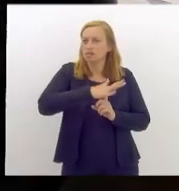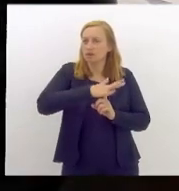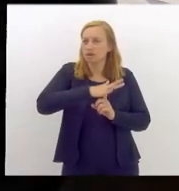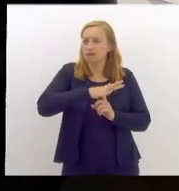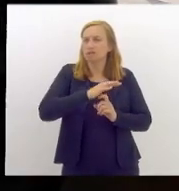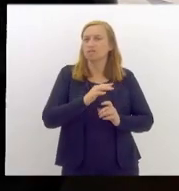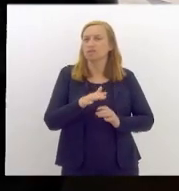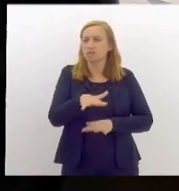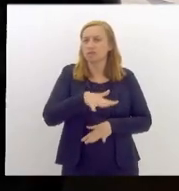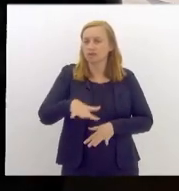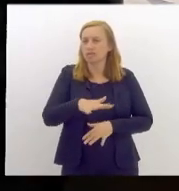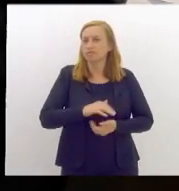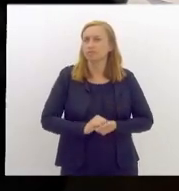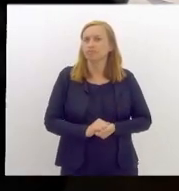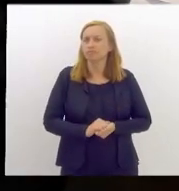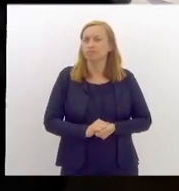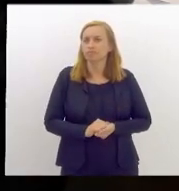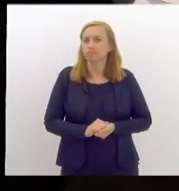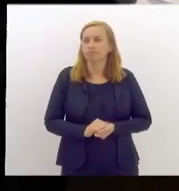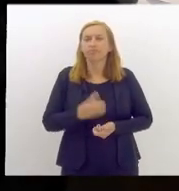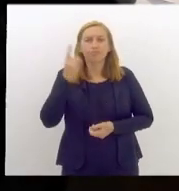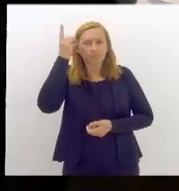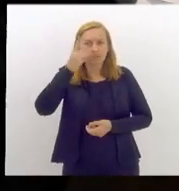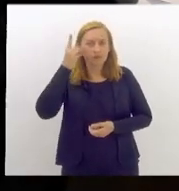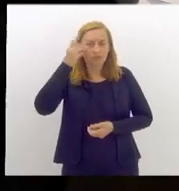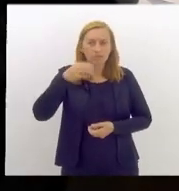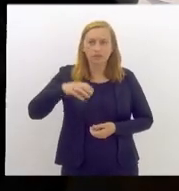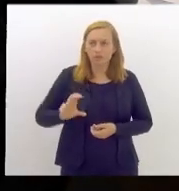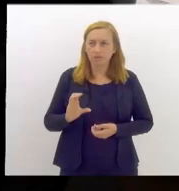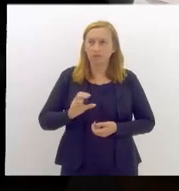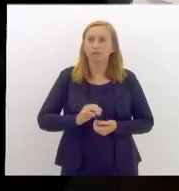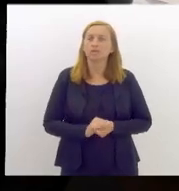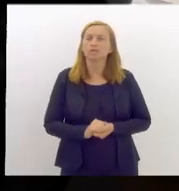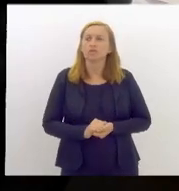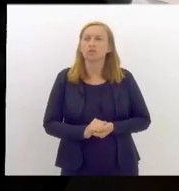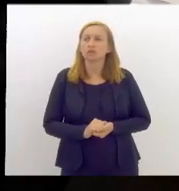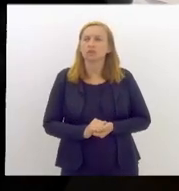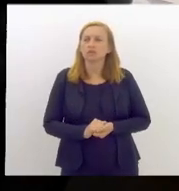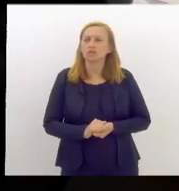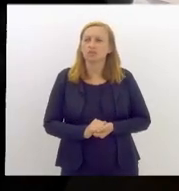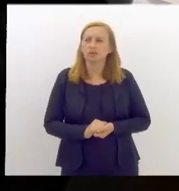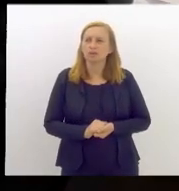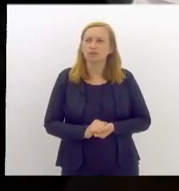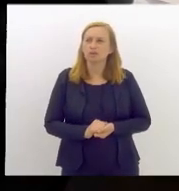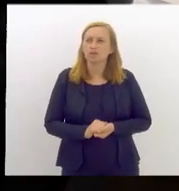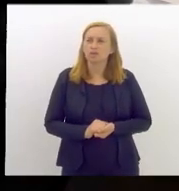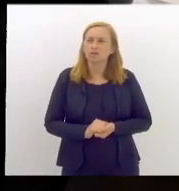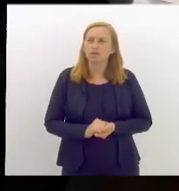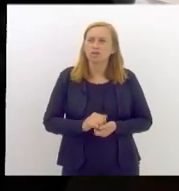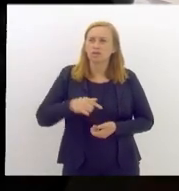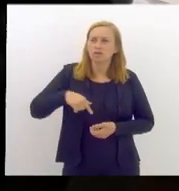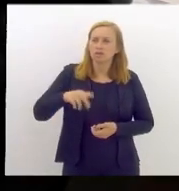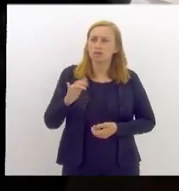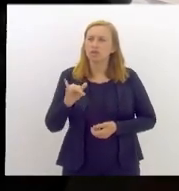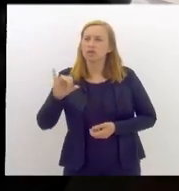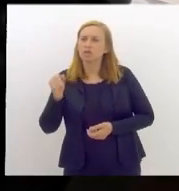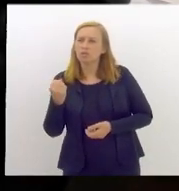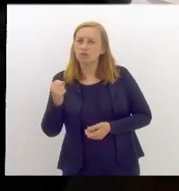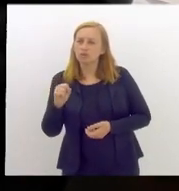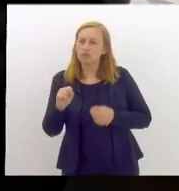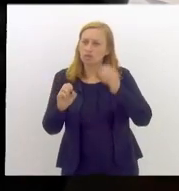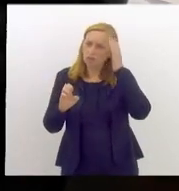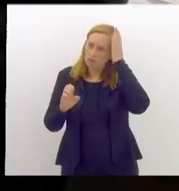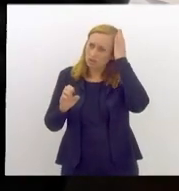nessa área inclusive deputado Carlos Mendes um quiosque de vendas de plantas